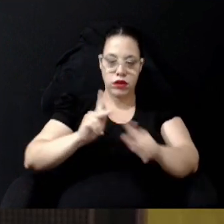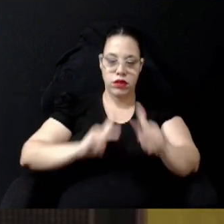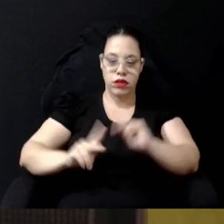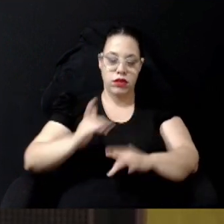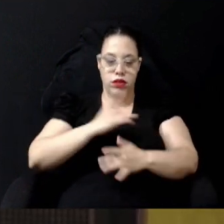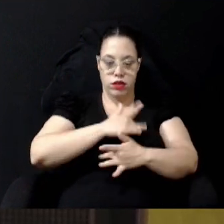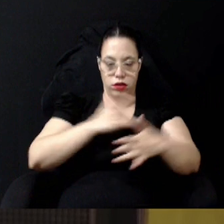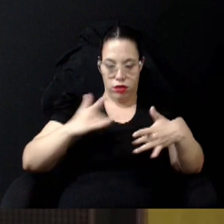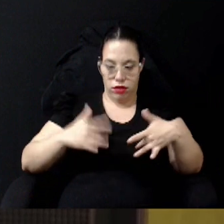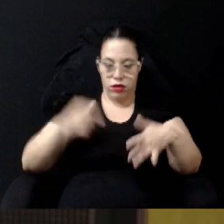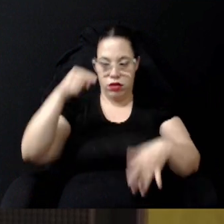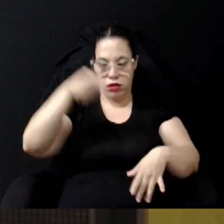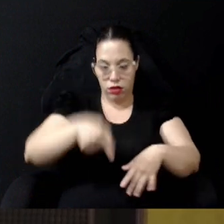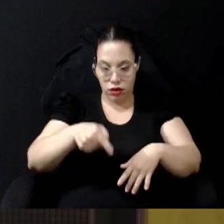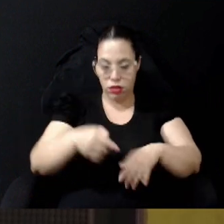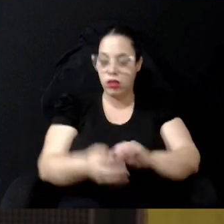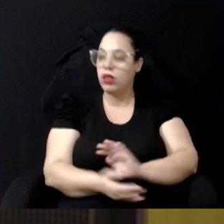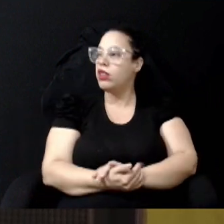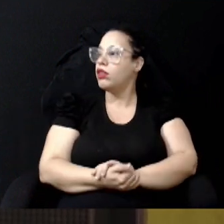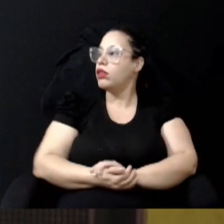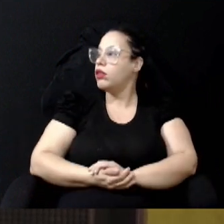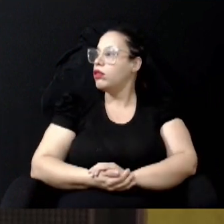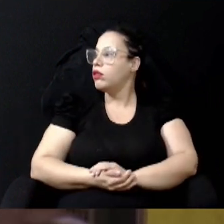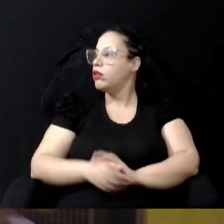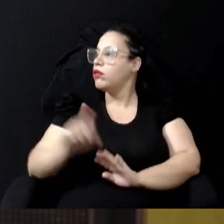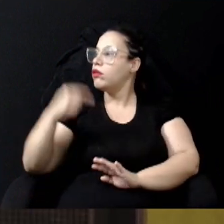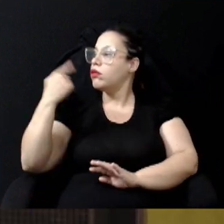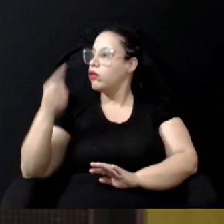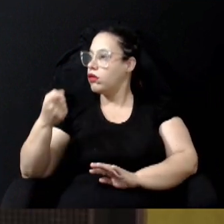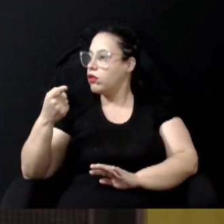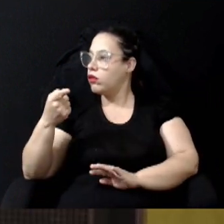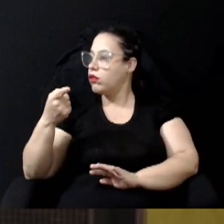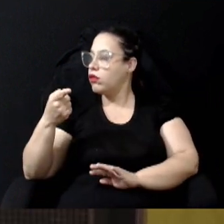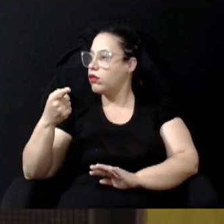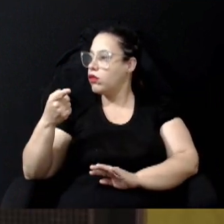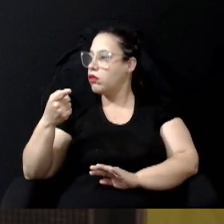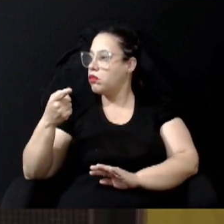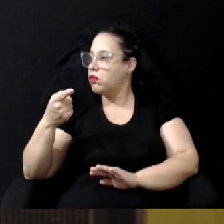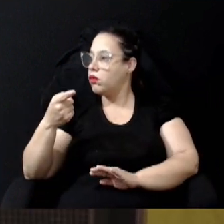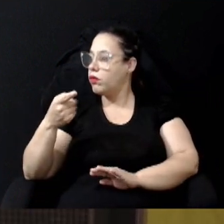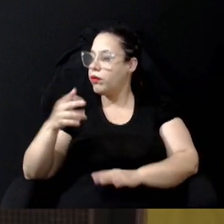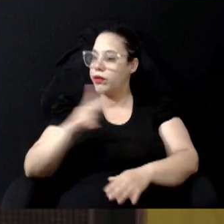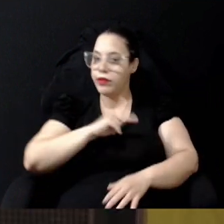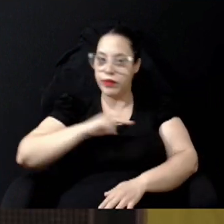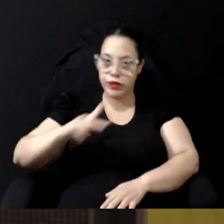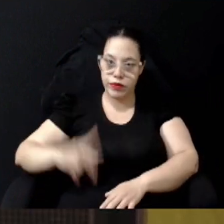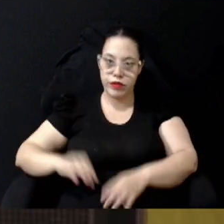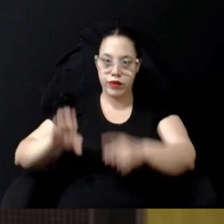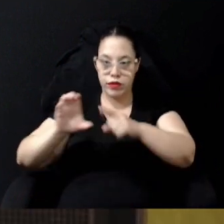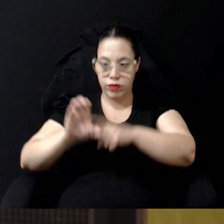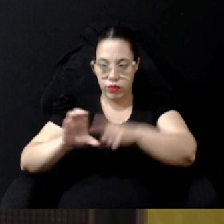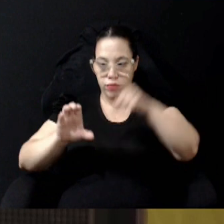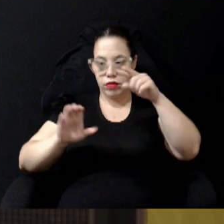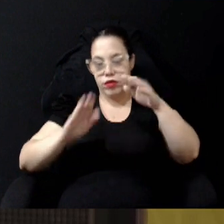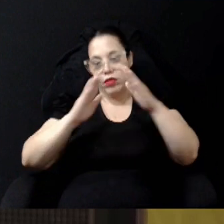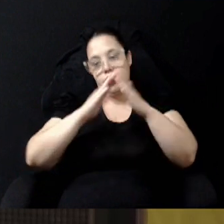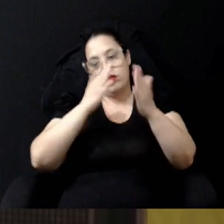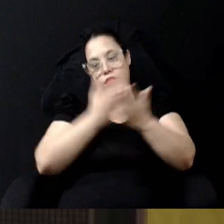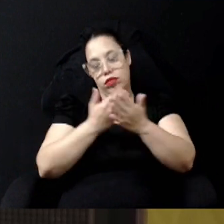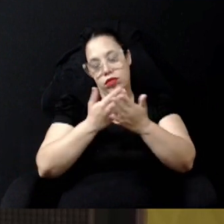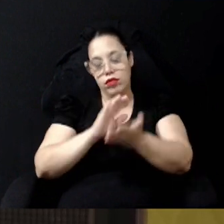cidade. Além disso, presidiu a Liga Independente das Escolas de Samba de Campinas